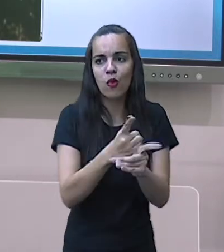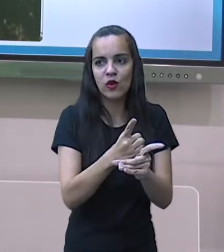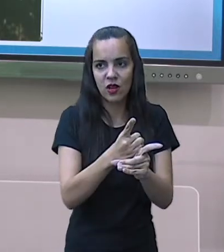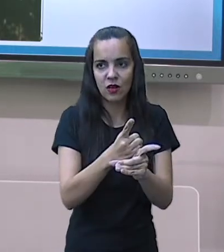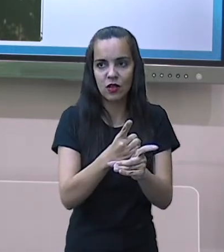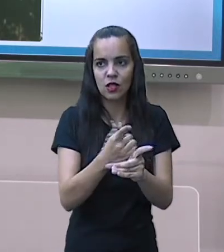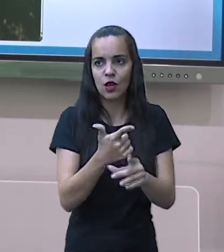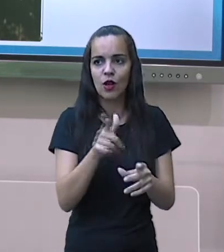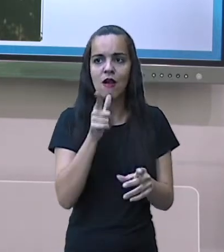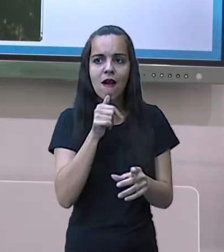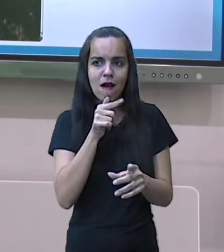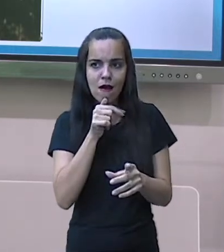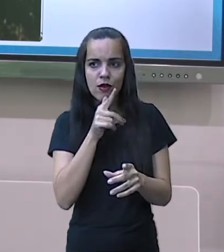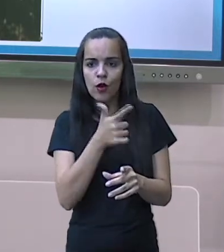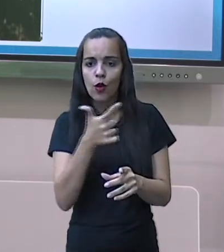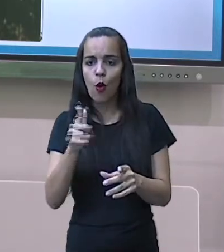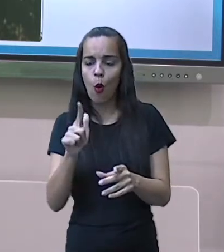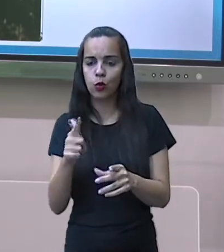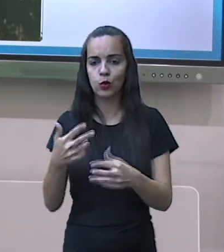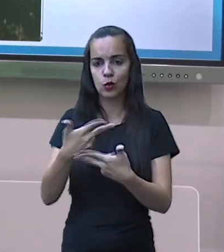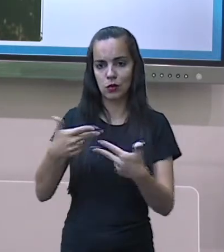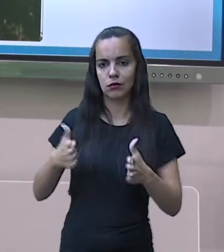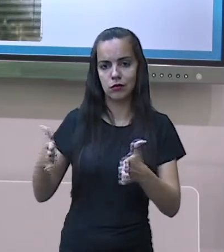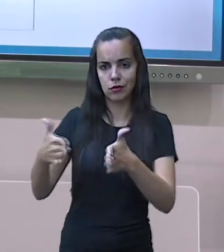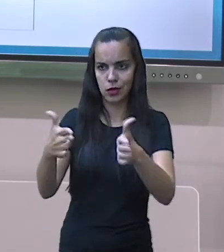de águas de dois rios.